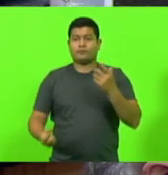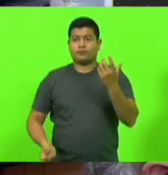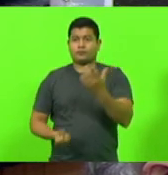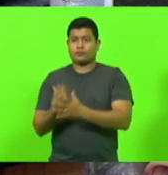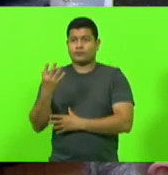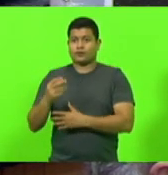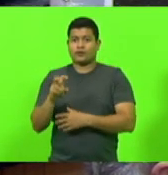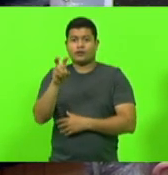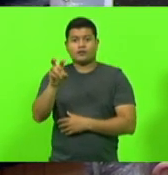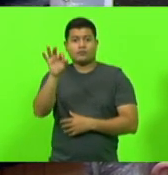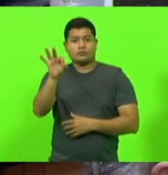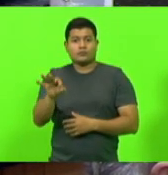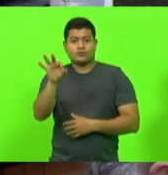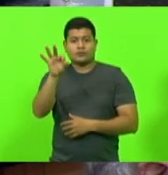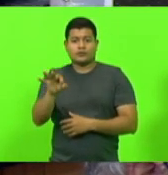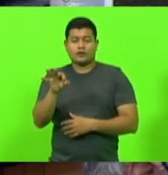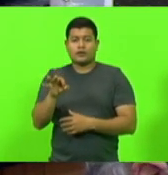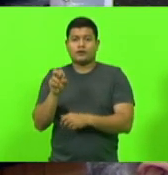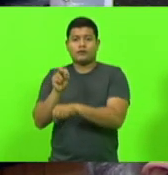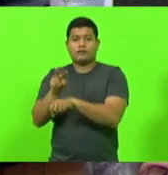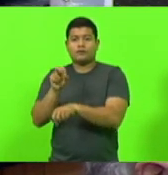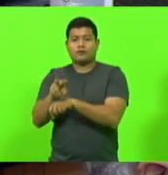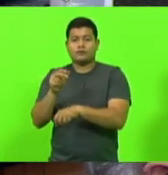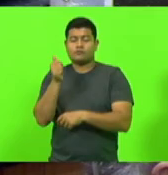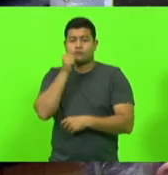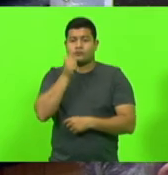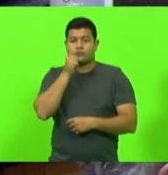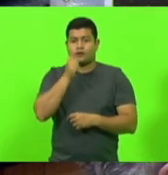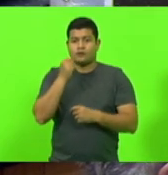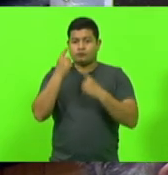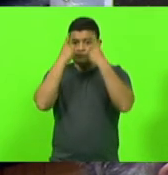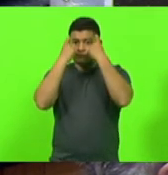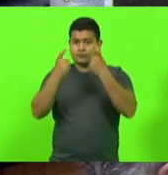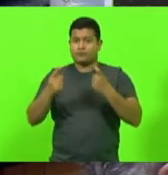de 5% de vagas para mulheres vítimas de violência.